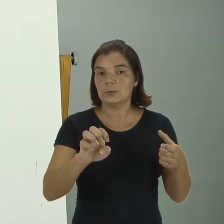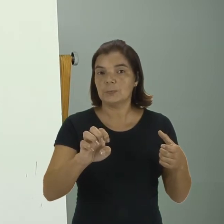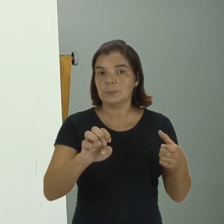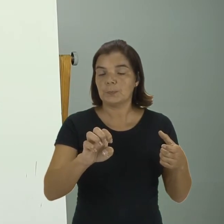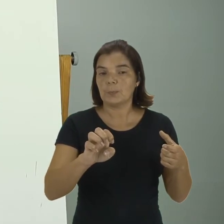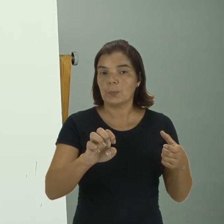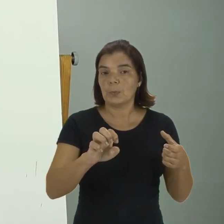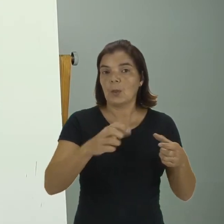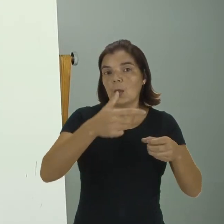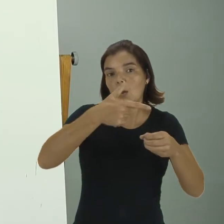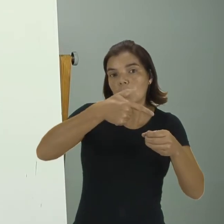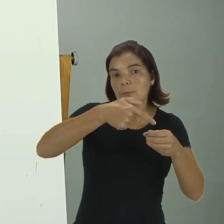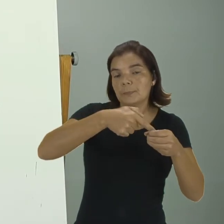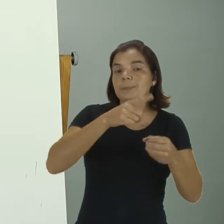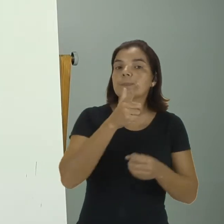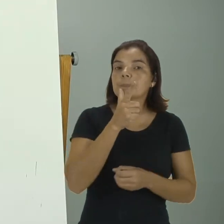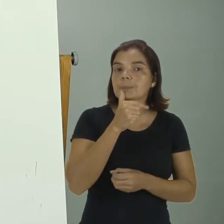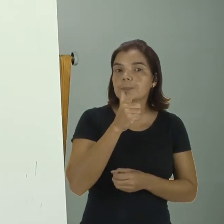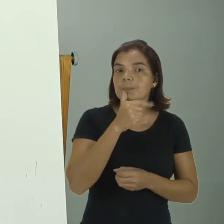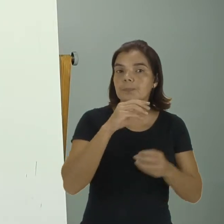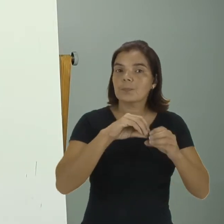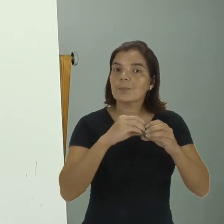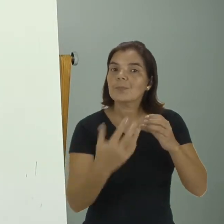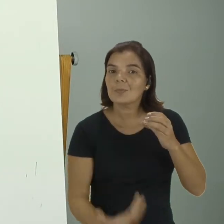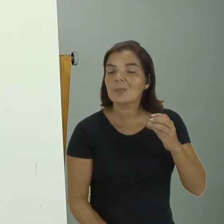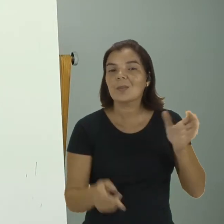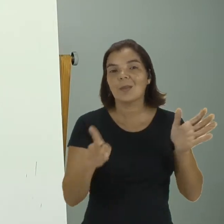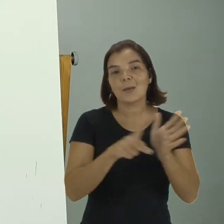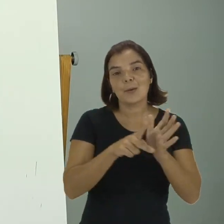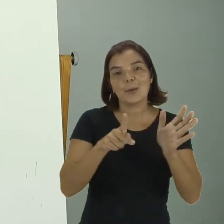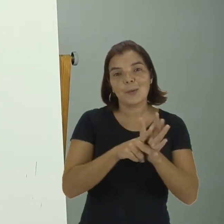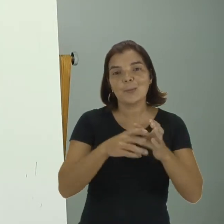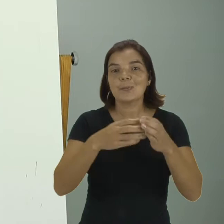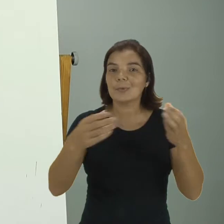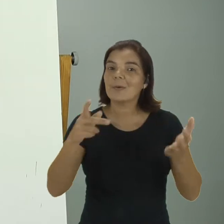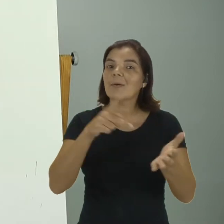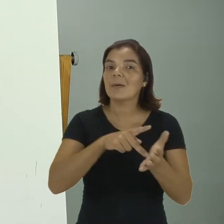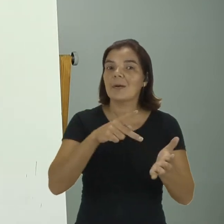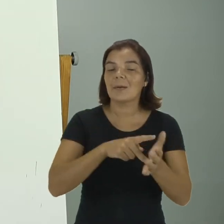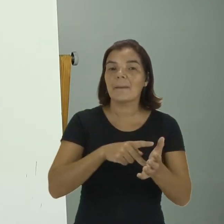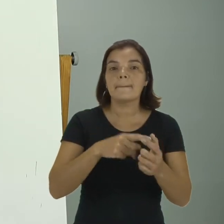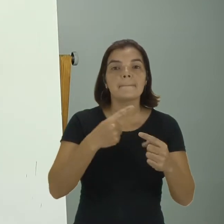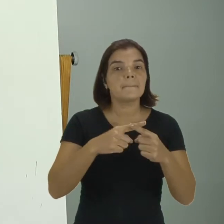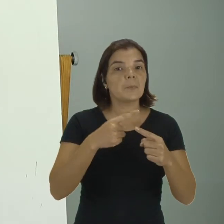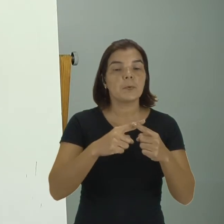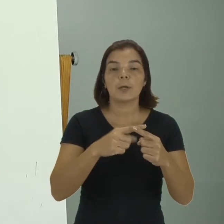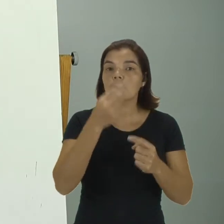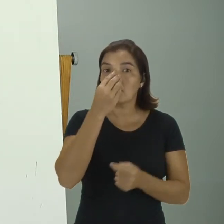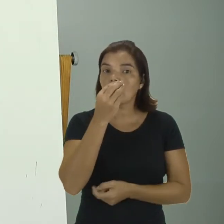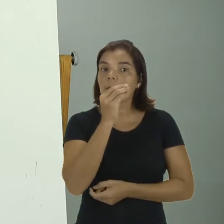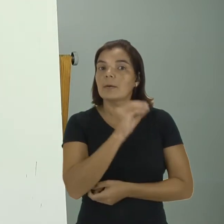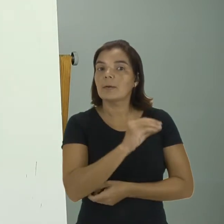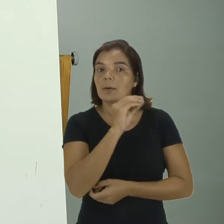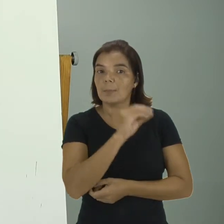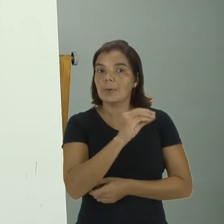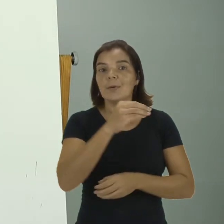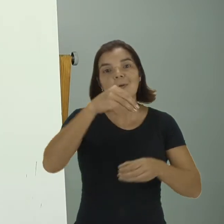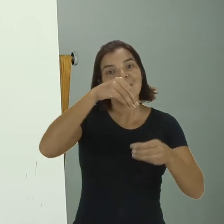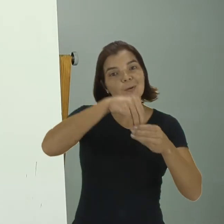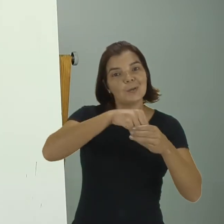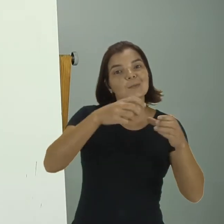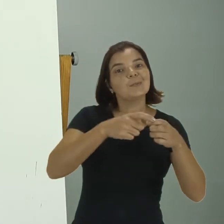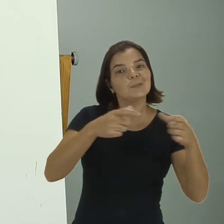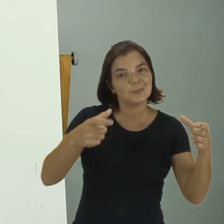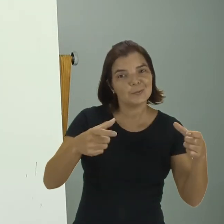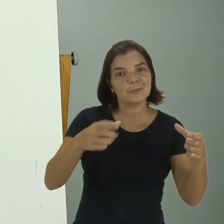equivalente ao líquido que derramou é a própria dilatação real, porque a gente não está levando em consideração que o recipiente